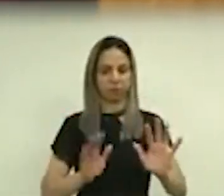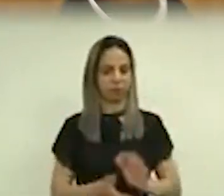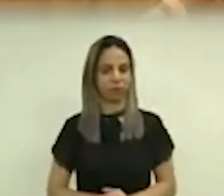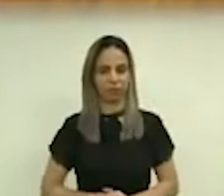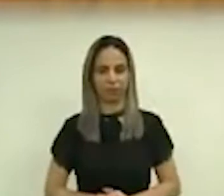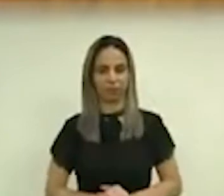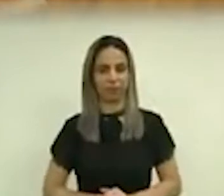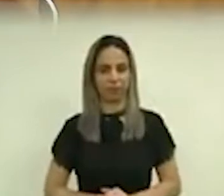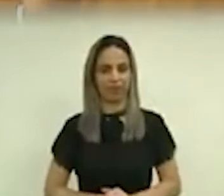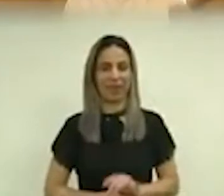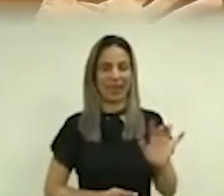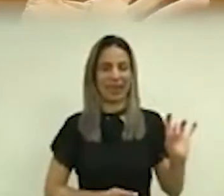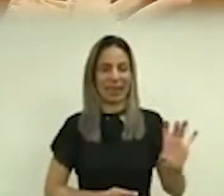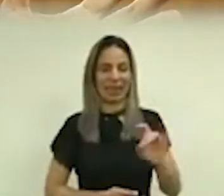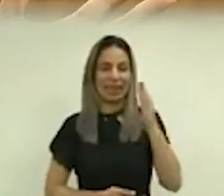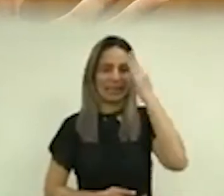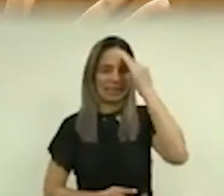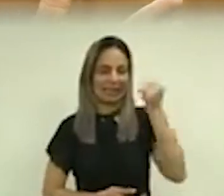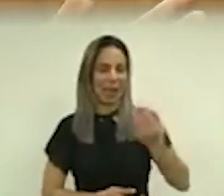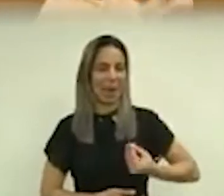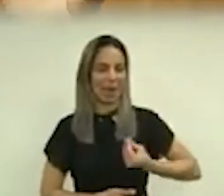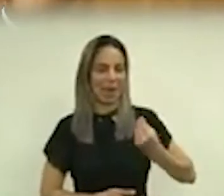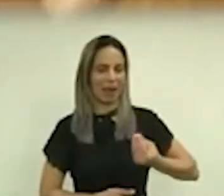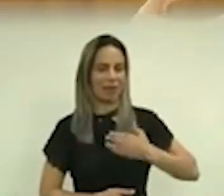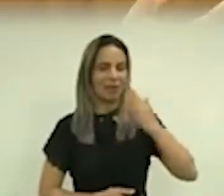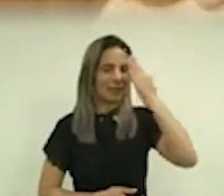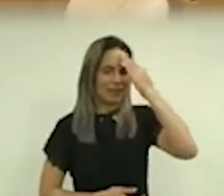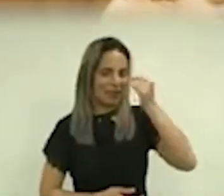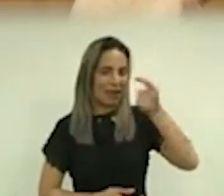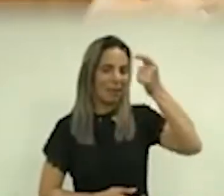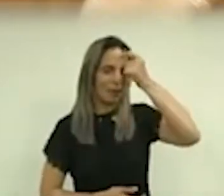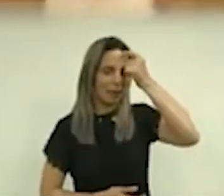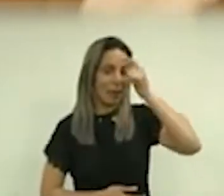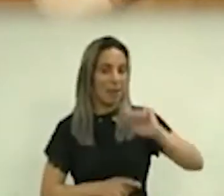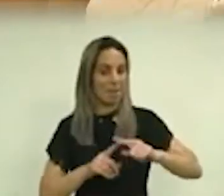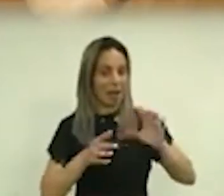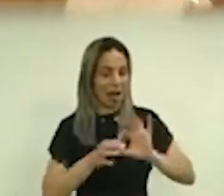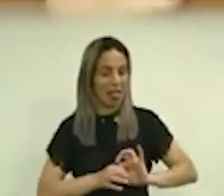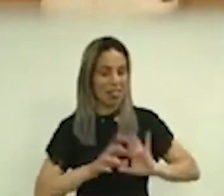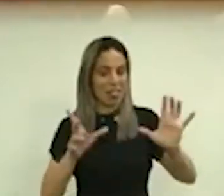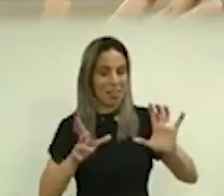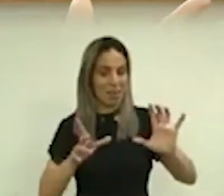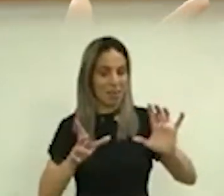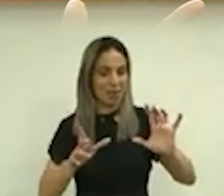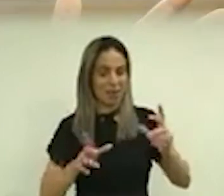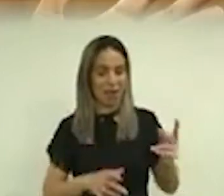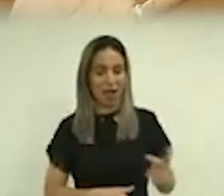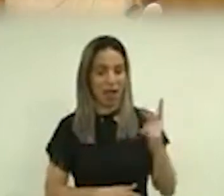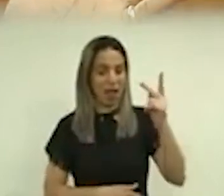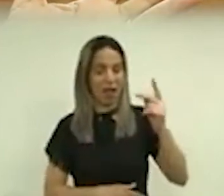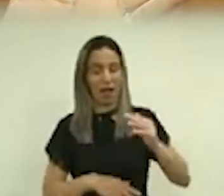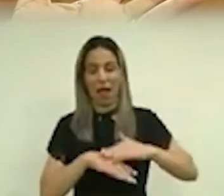nenhum juízo de valor. Cada um sabe da sua vida. Mas o preço da liberdade nunca é alto demais.